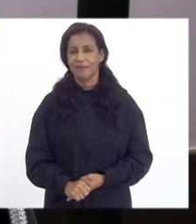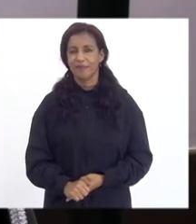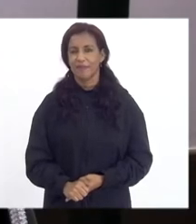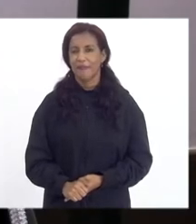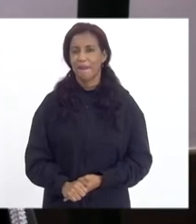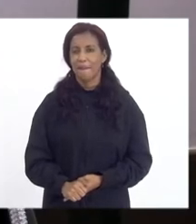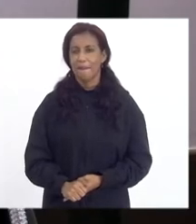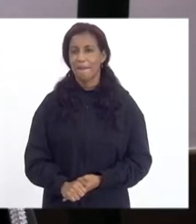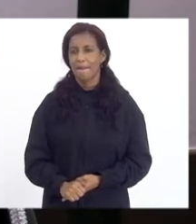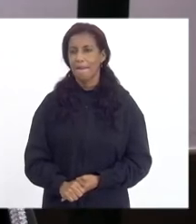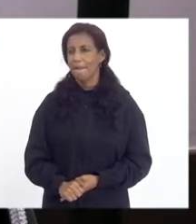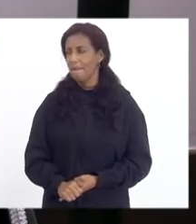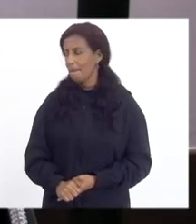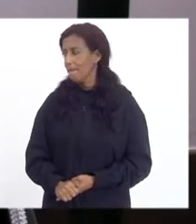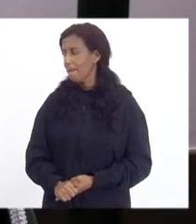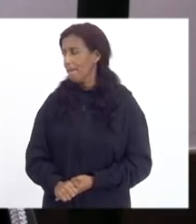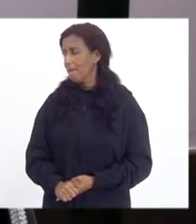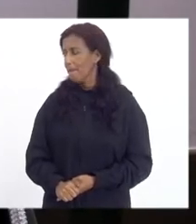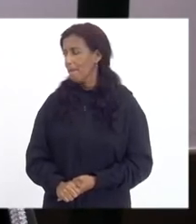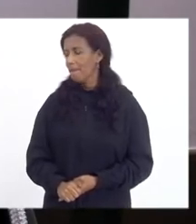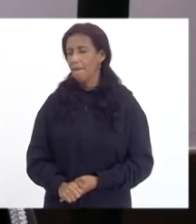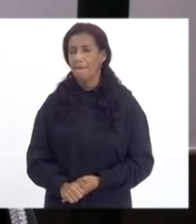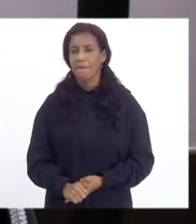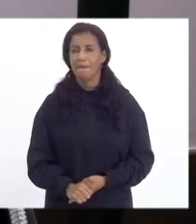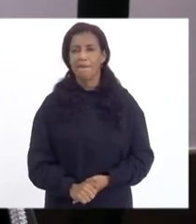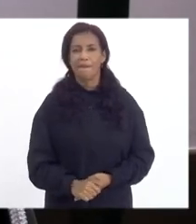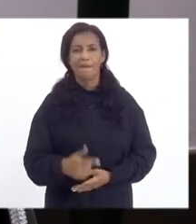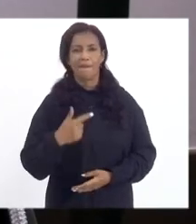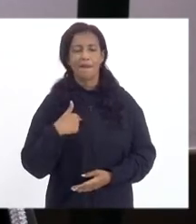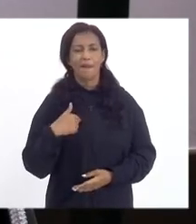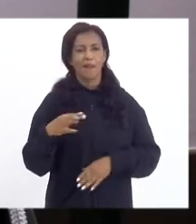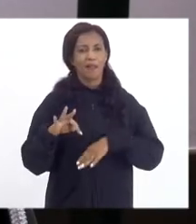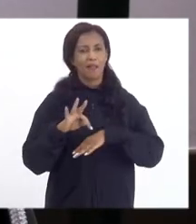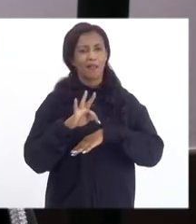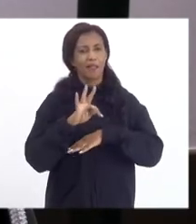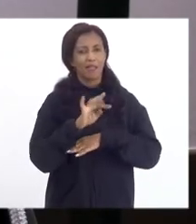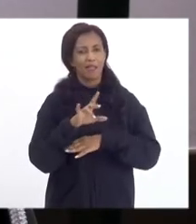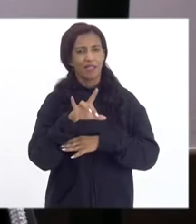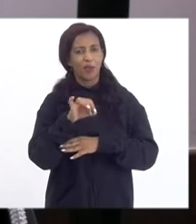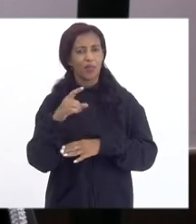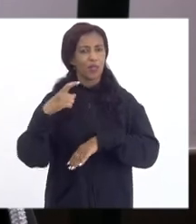bom, seja eu sou, lacaniano. Eu sou adepto da teoria do tempo certo.